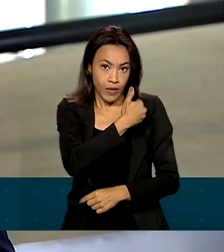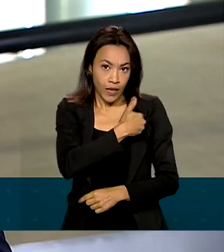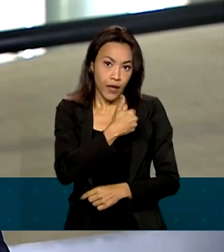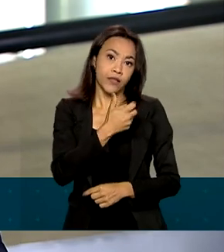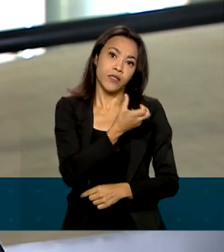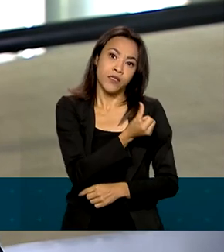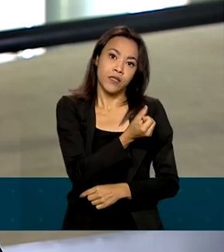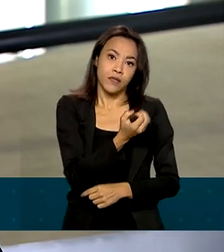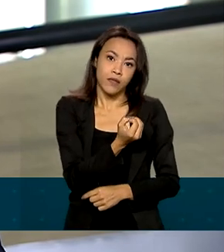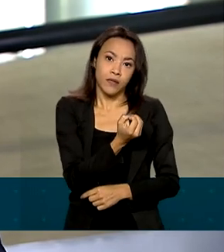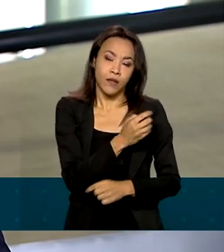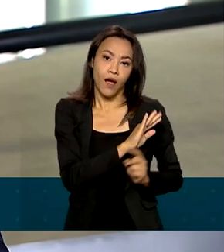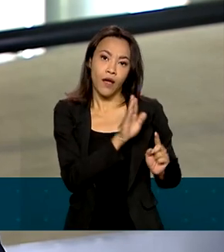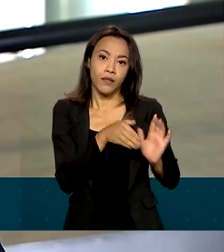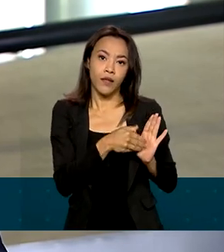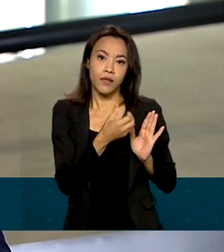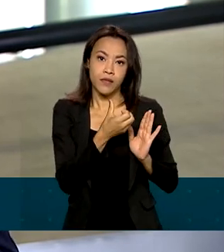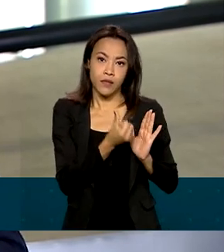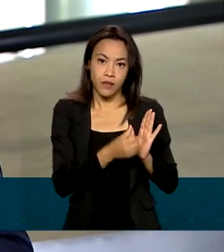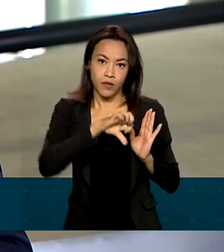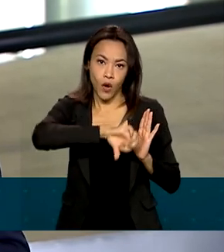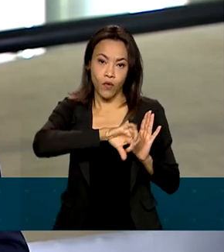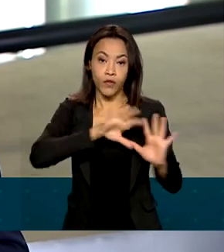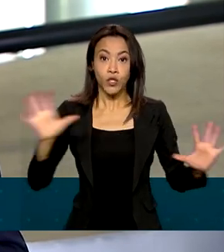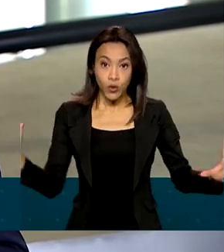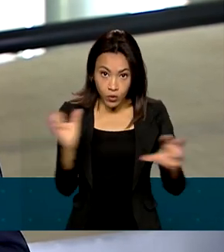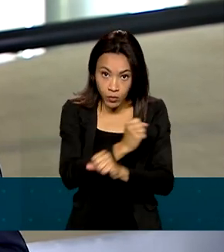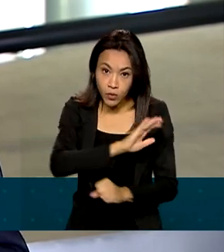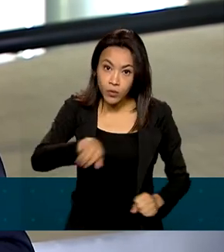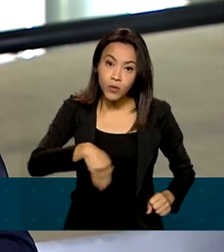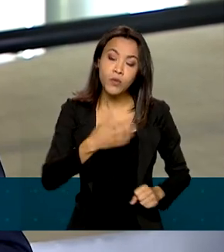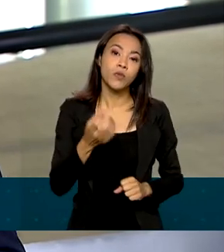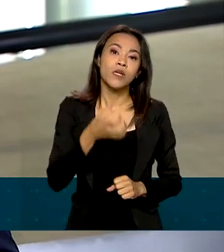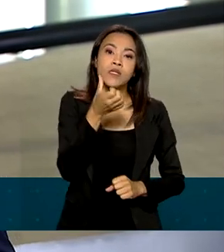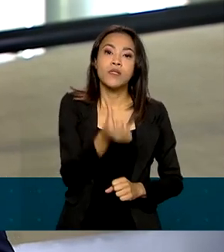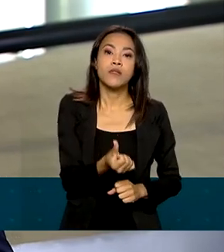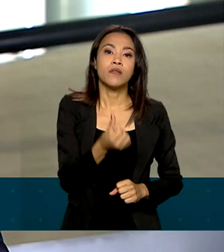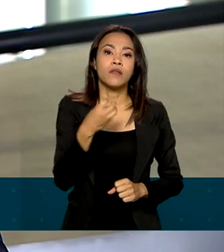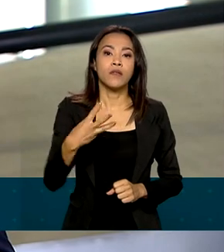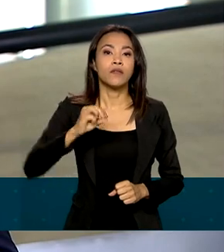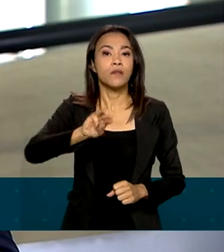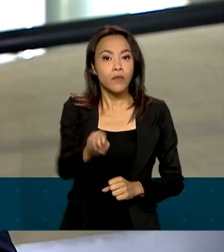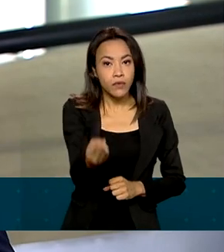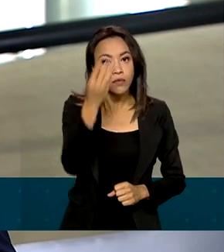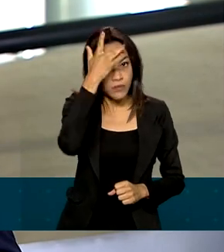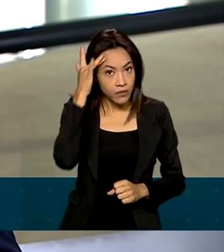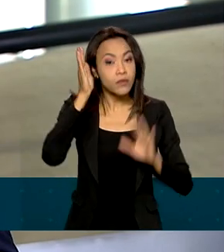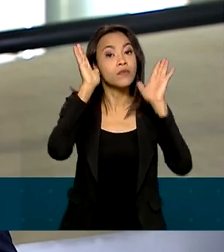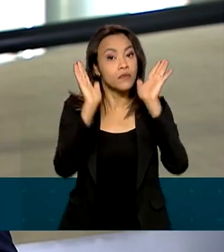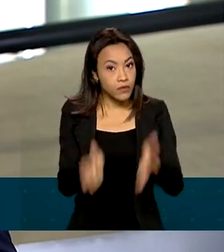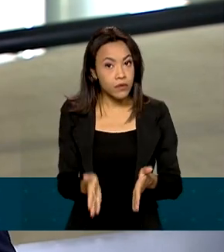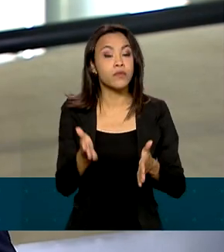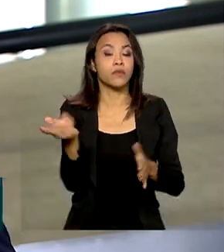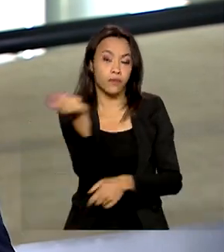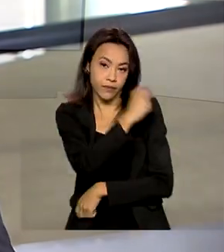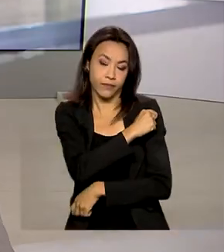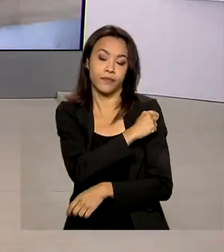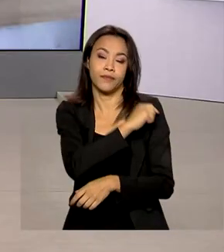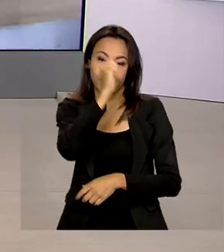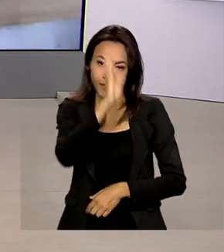60 e 69 anos né no total cerca de 23 milhões de idosos já cumpriram esta etapa aqui do país Natália